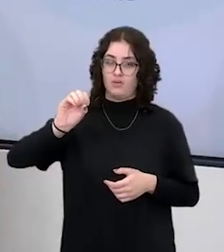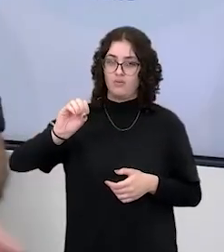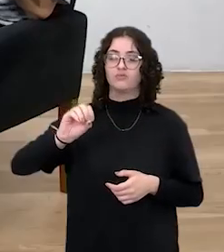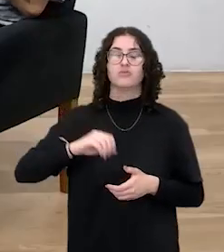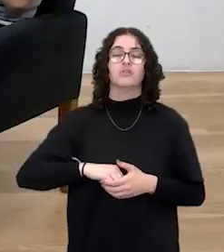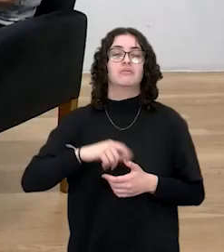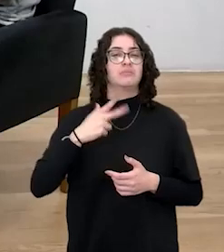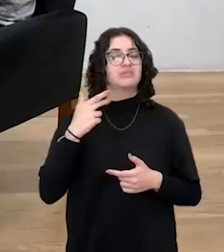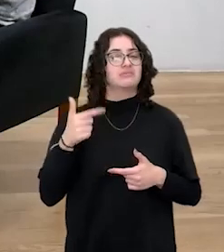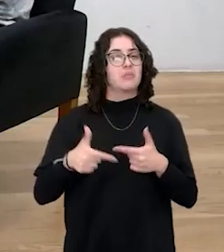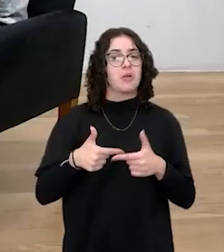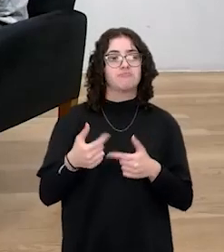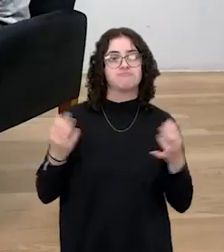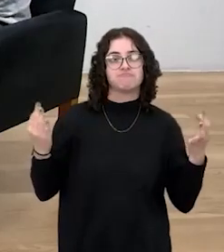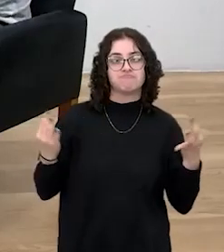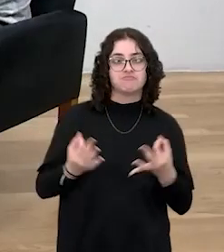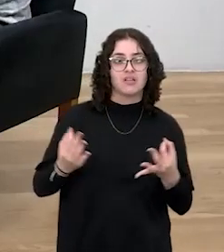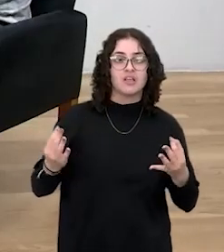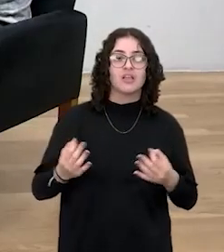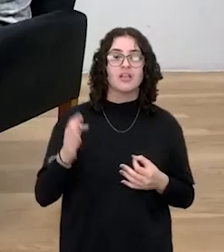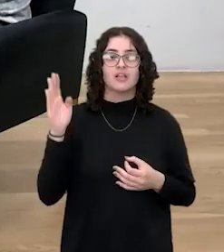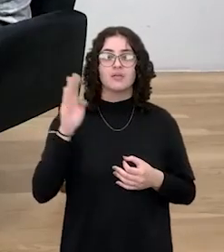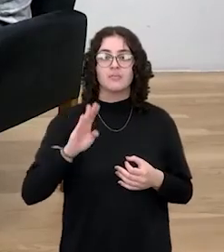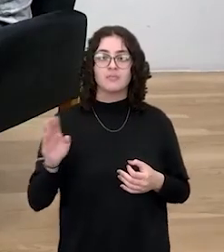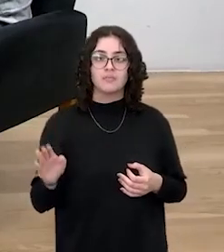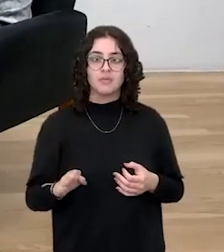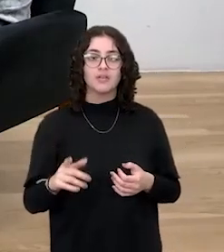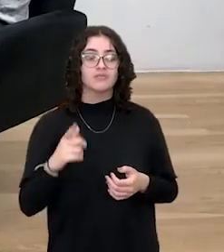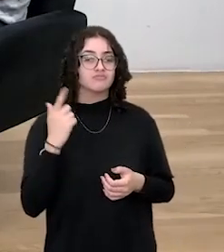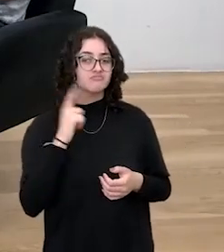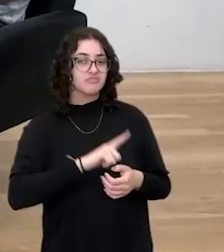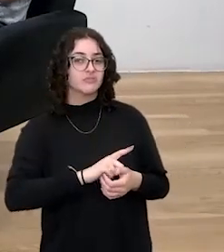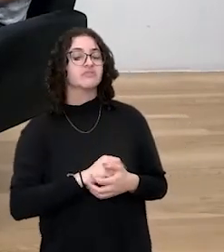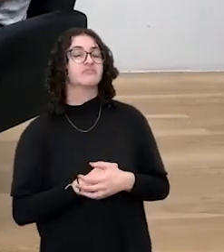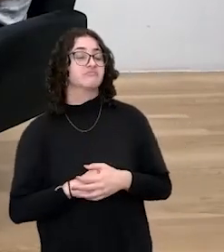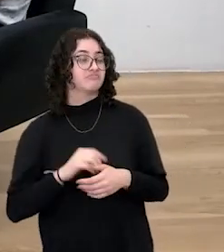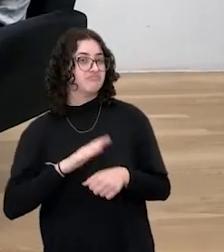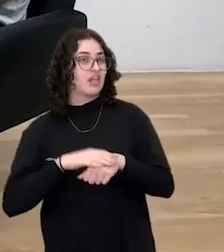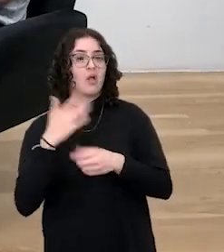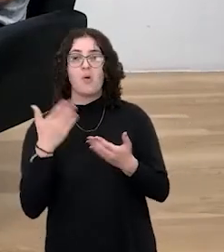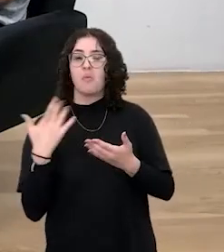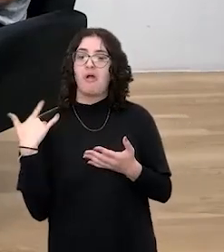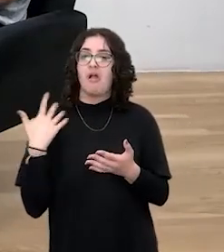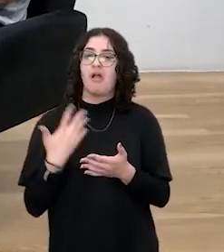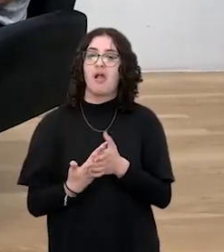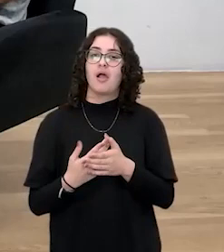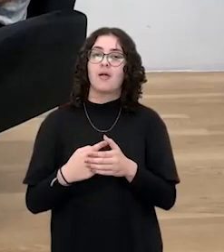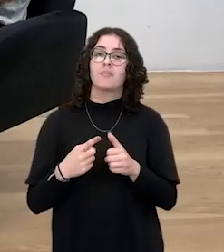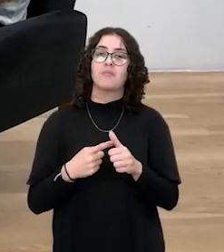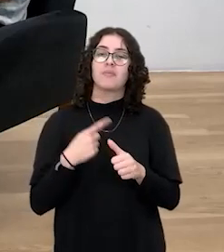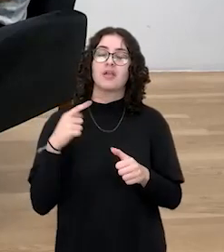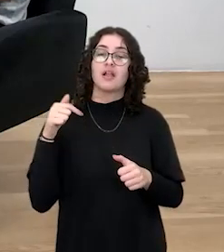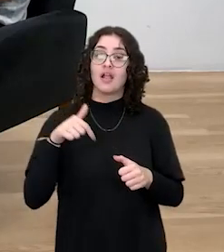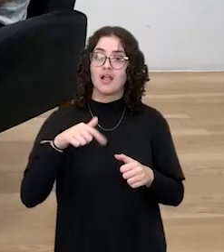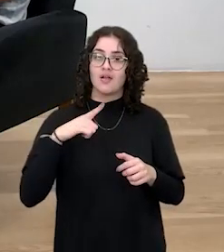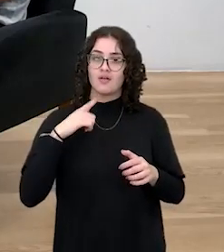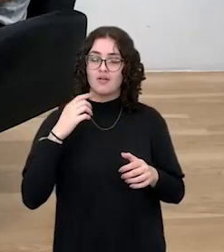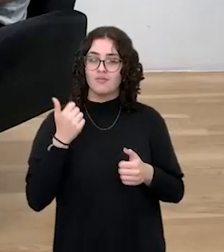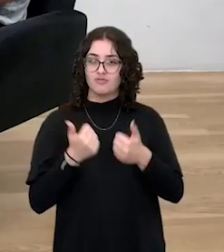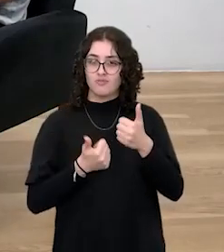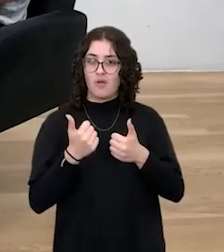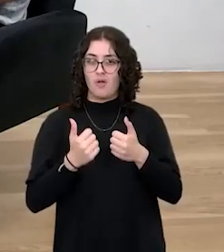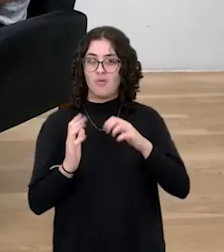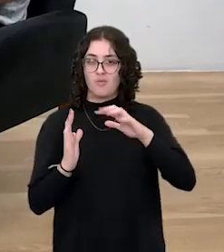de excelência que o Brasil até hoje abre a conferência. Abre a conferência da ONU, sim. A primeira grande Copa do Mundo realizou-se no Brasil, no